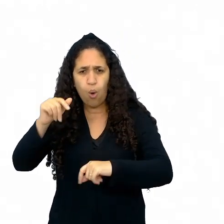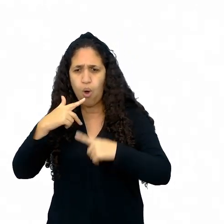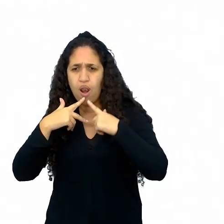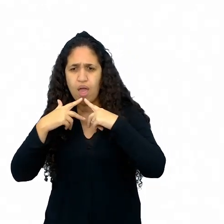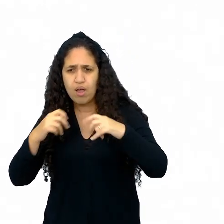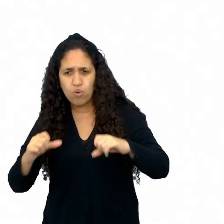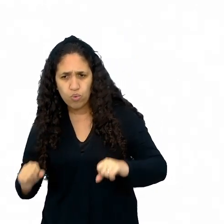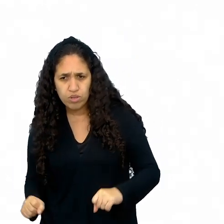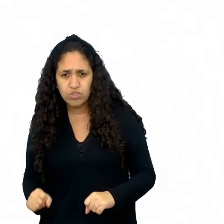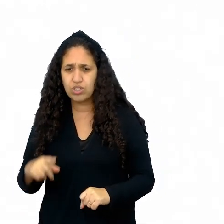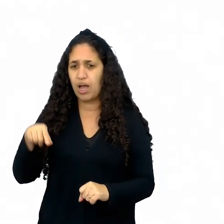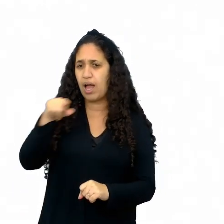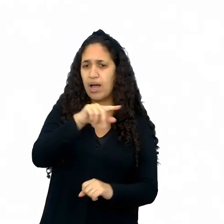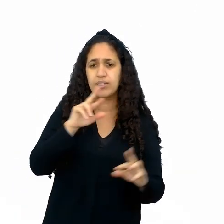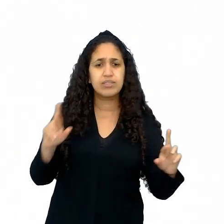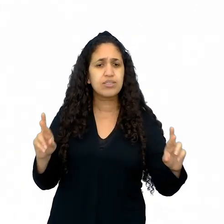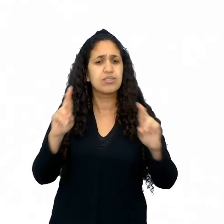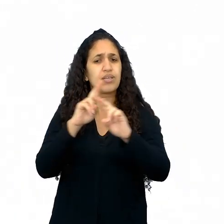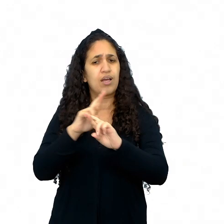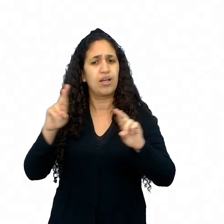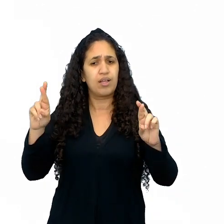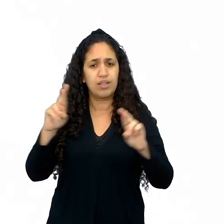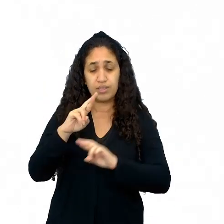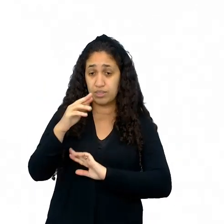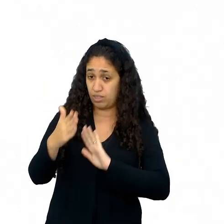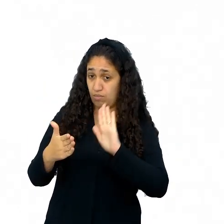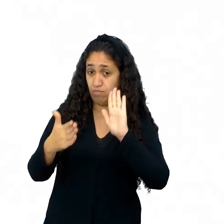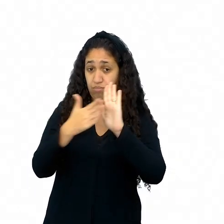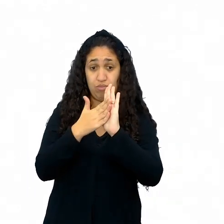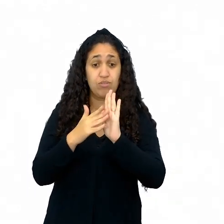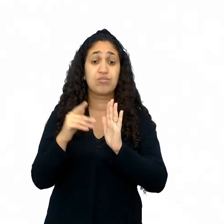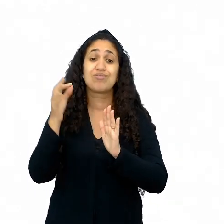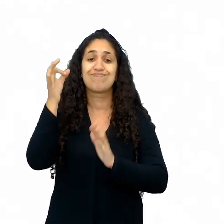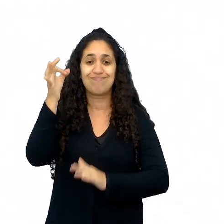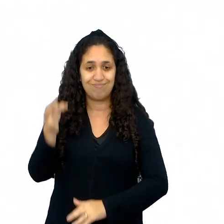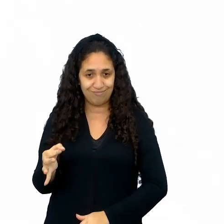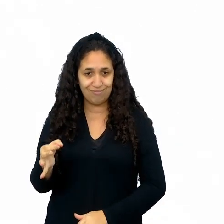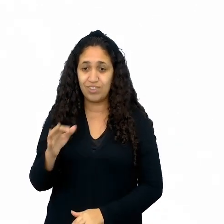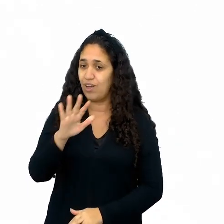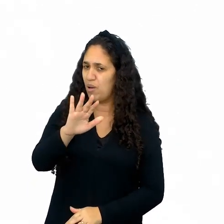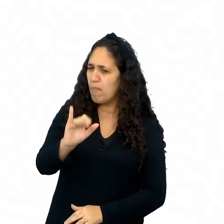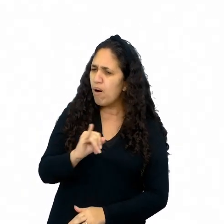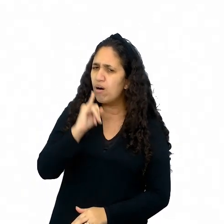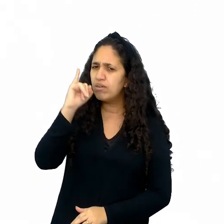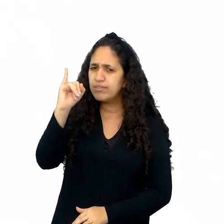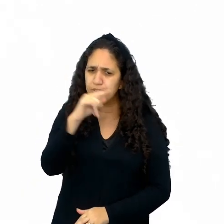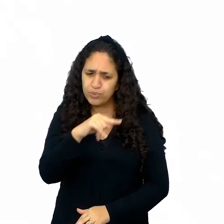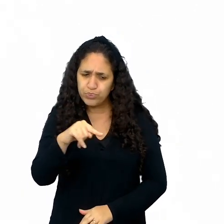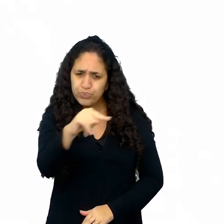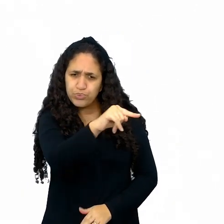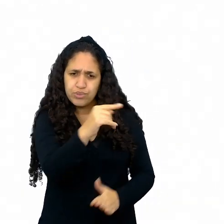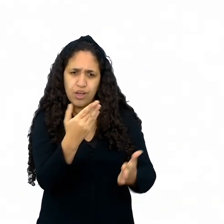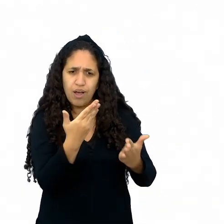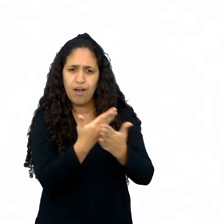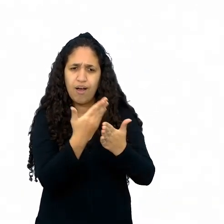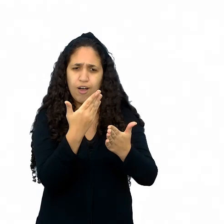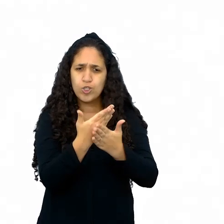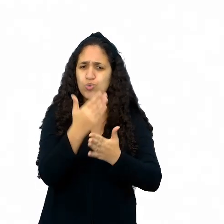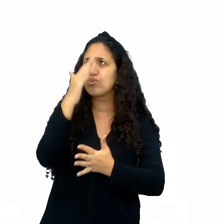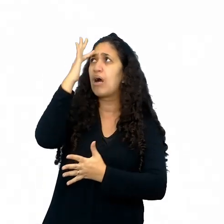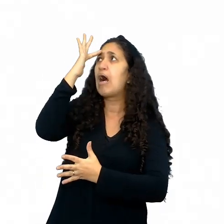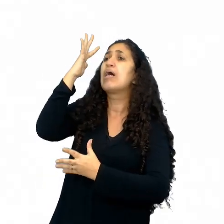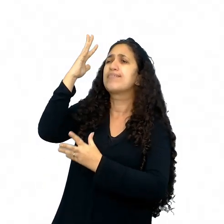essas escolhas estão relacionadas a um propósito, correto? Então, é importante que os nossos estudantes cheguem a esse